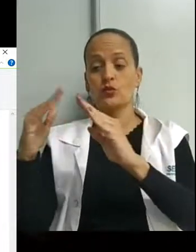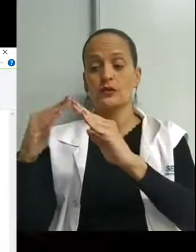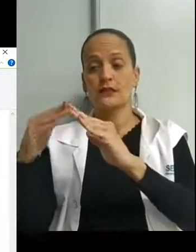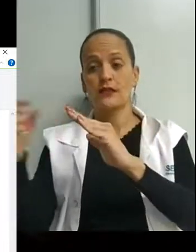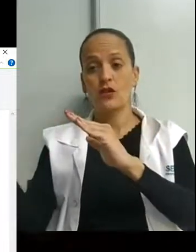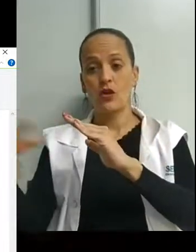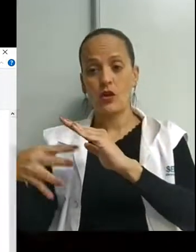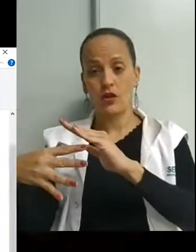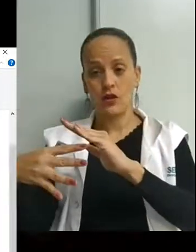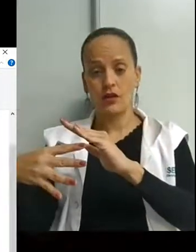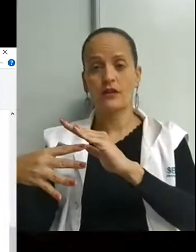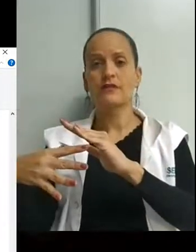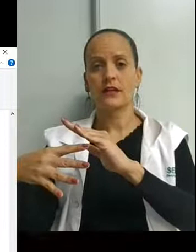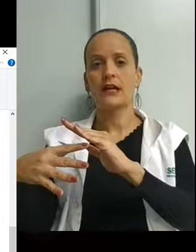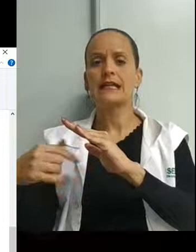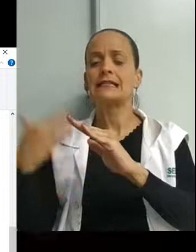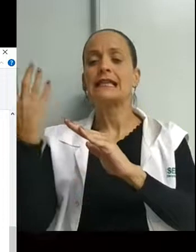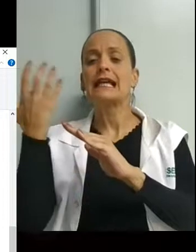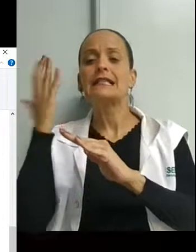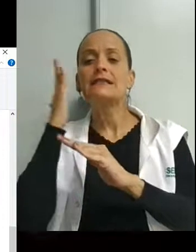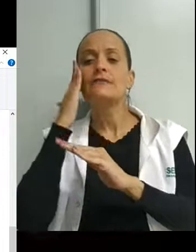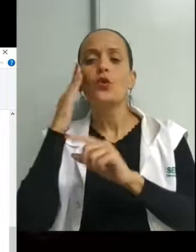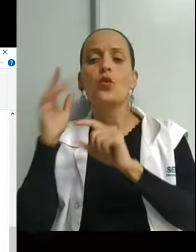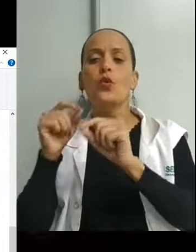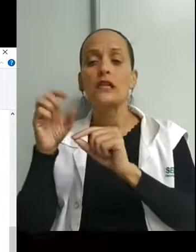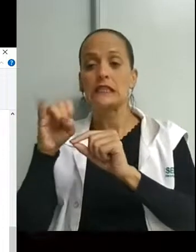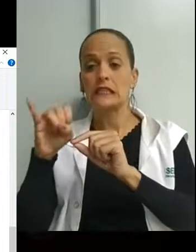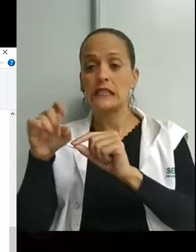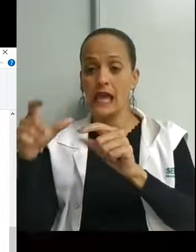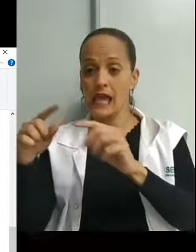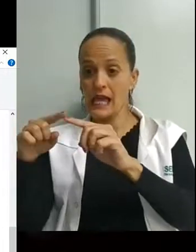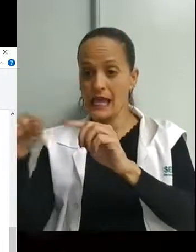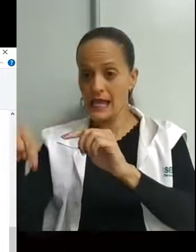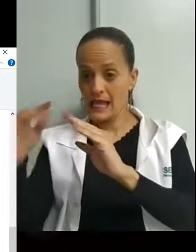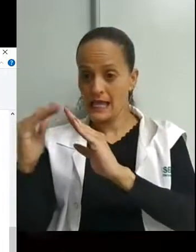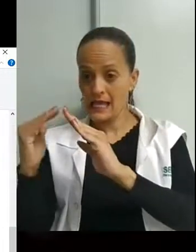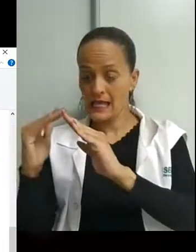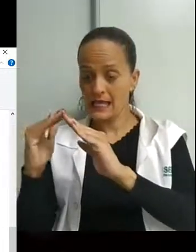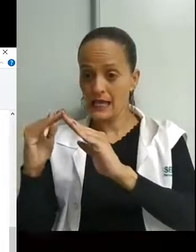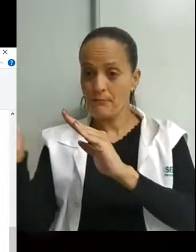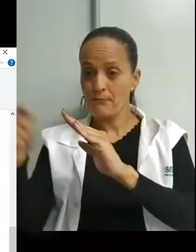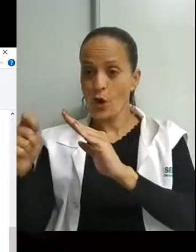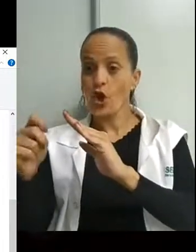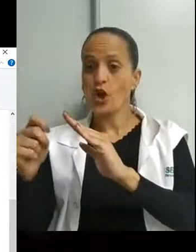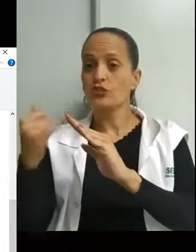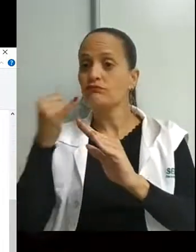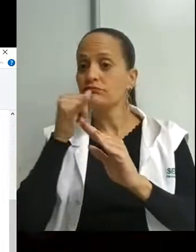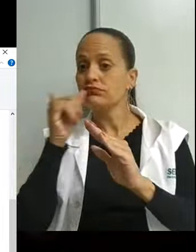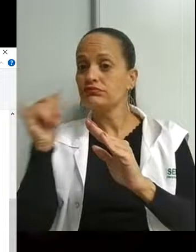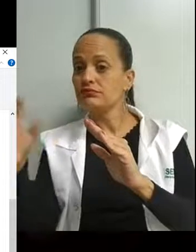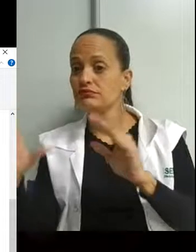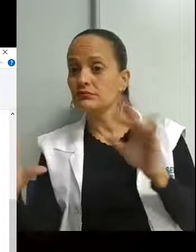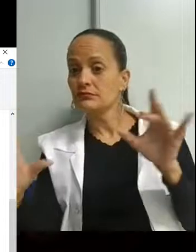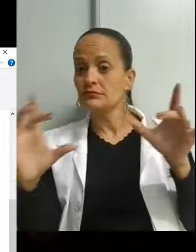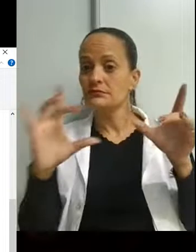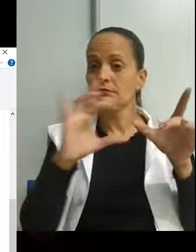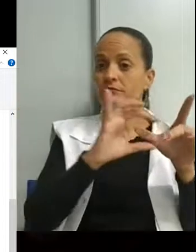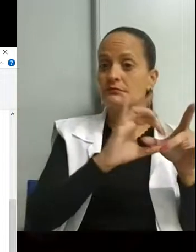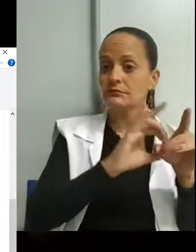ele pode ser ligado no quê? No circuito que já existe lá, que é o circuito da iluminação da piscina, né? No